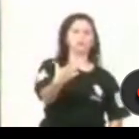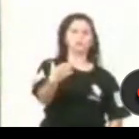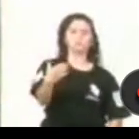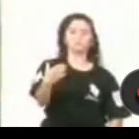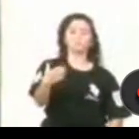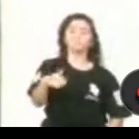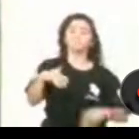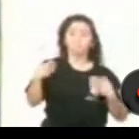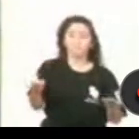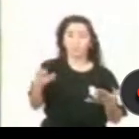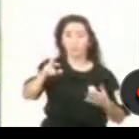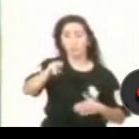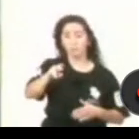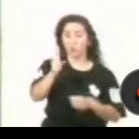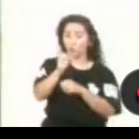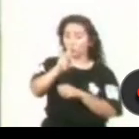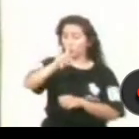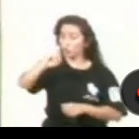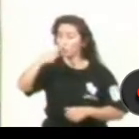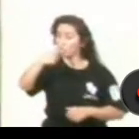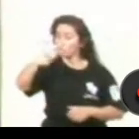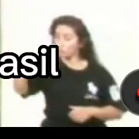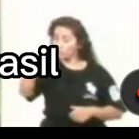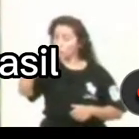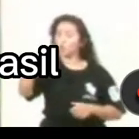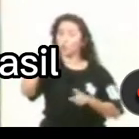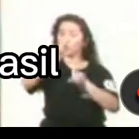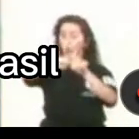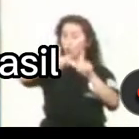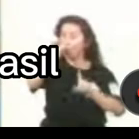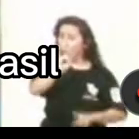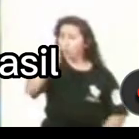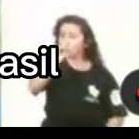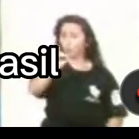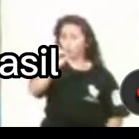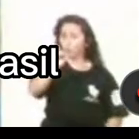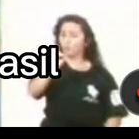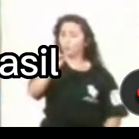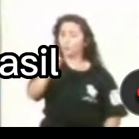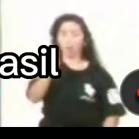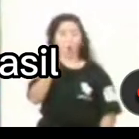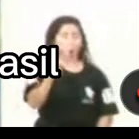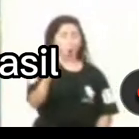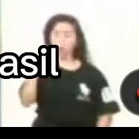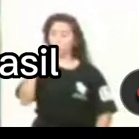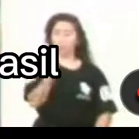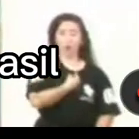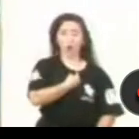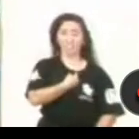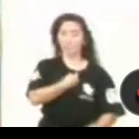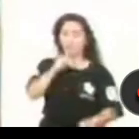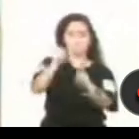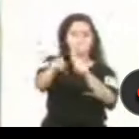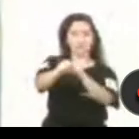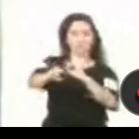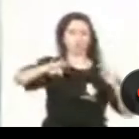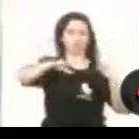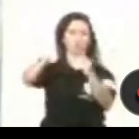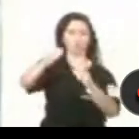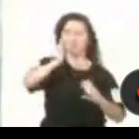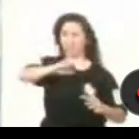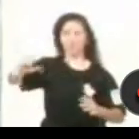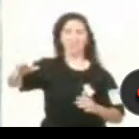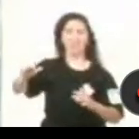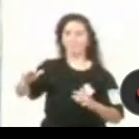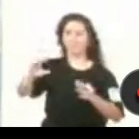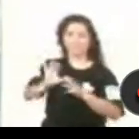Irmãos, dia 22 de outubro, ou a gente sentencia todas as crianças no Brasil à morte. E